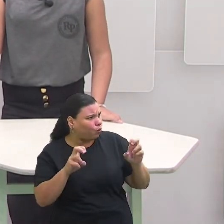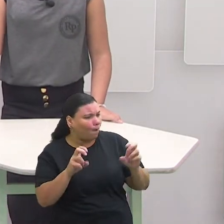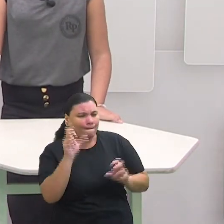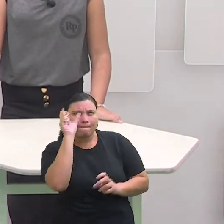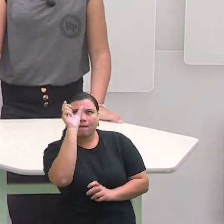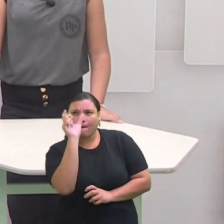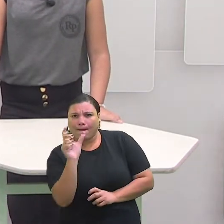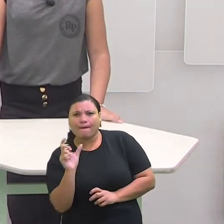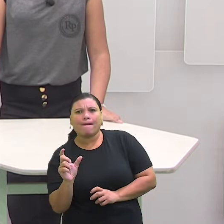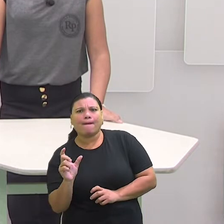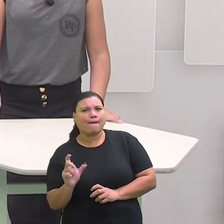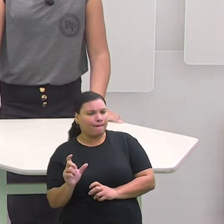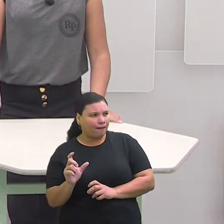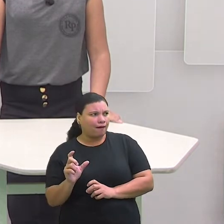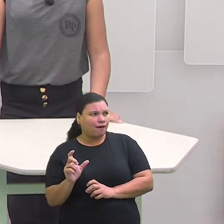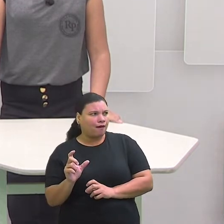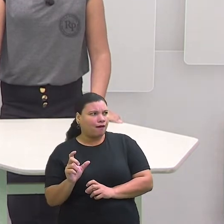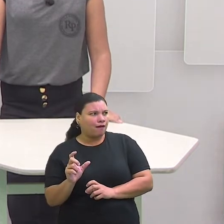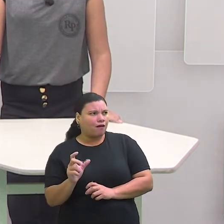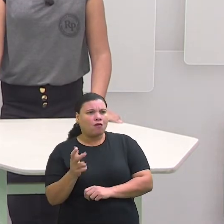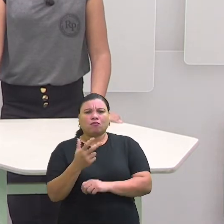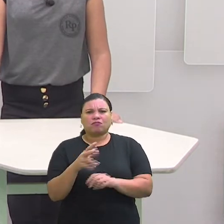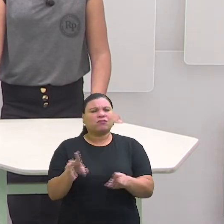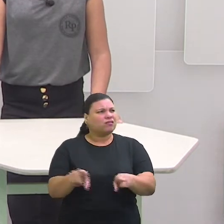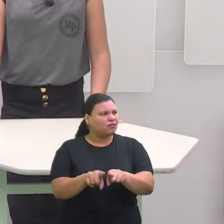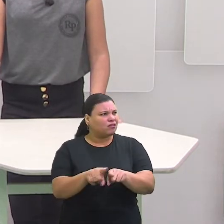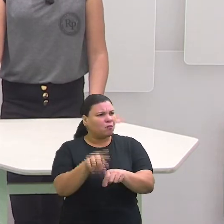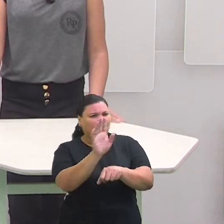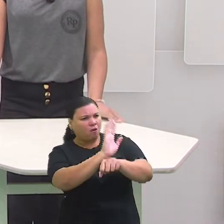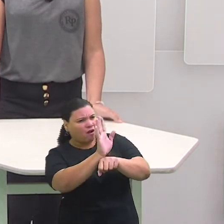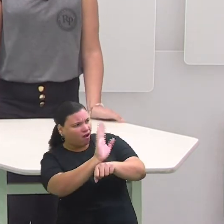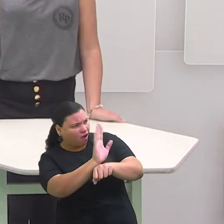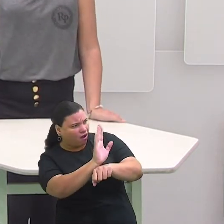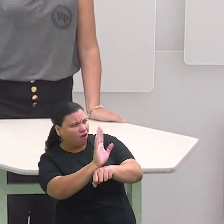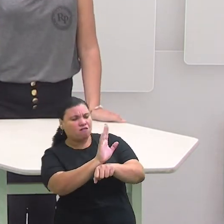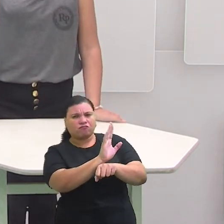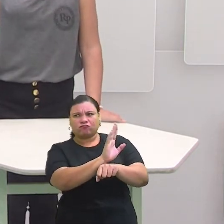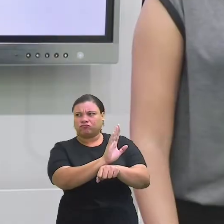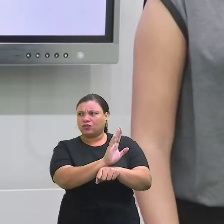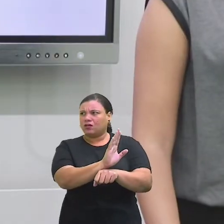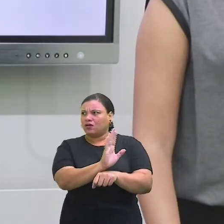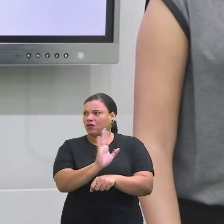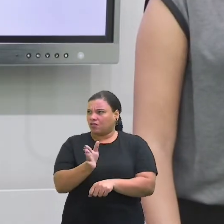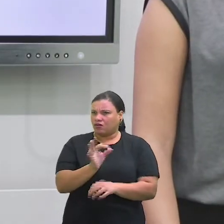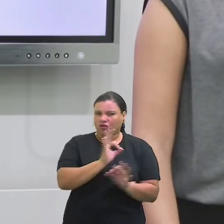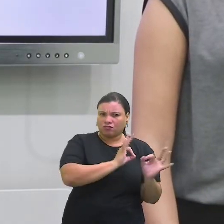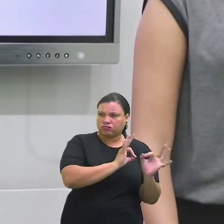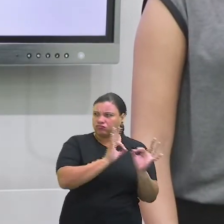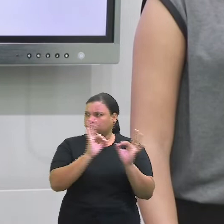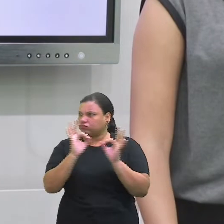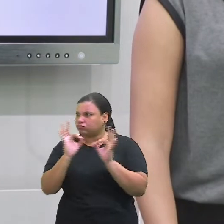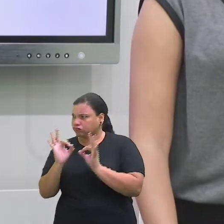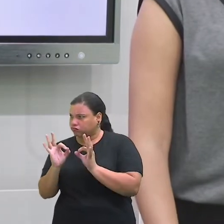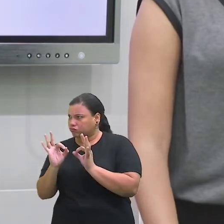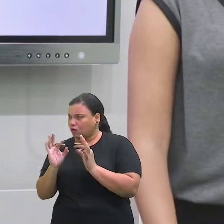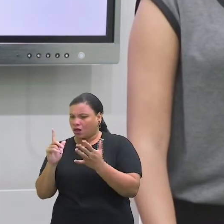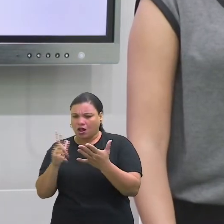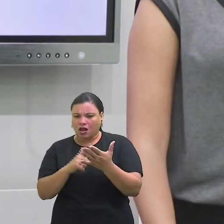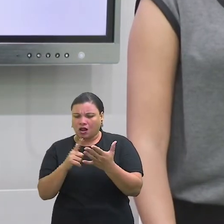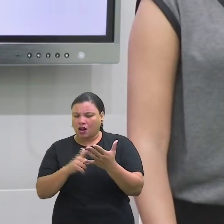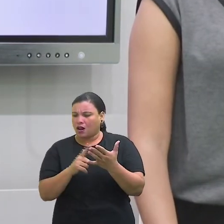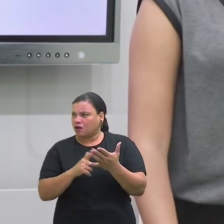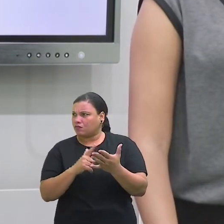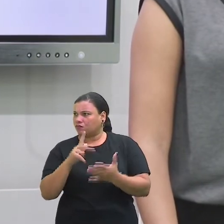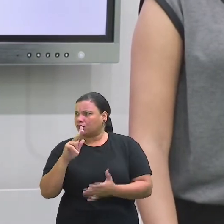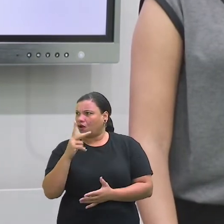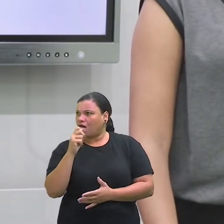Os dois? Que bom, é isso aí! Gente, lembrando vocês que essas palavras estão sendo tiradas do livro Harry Potter, tá,